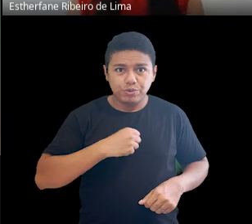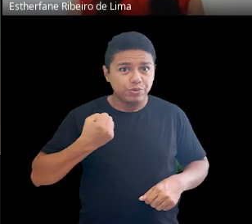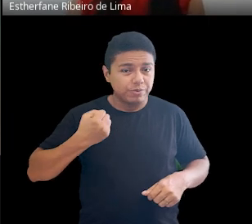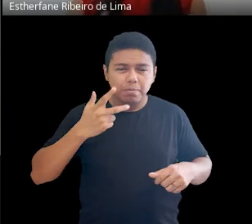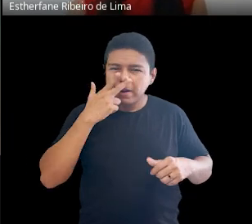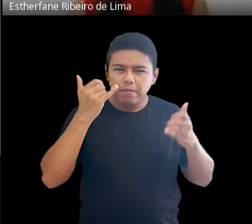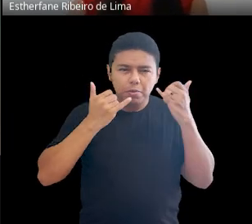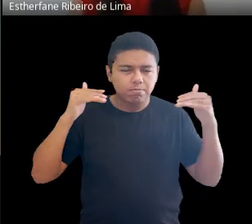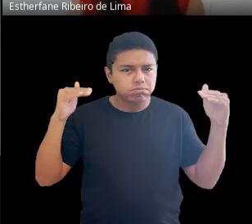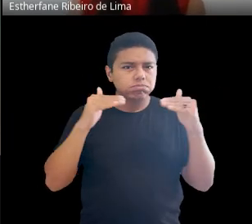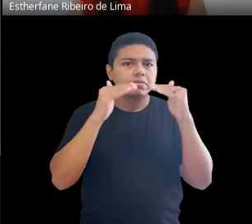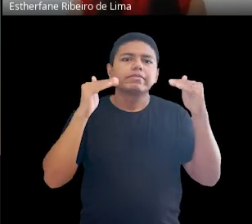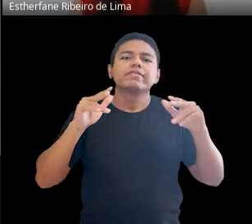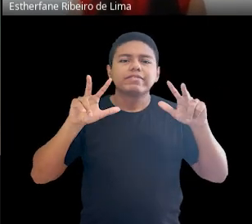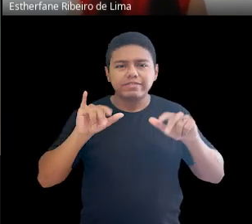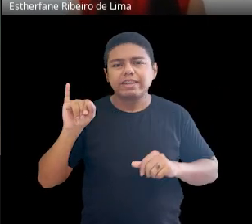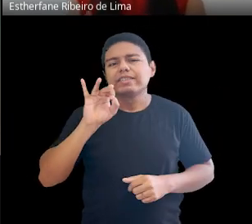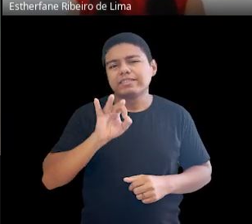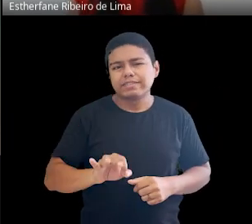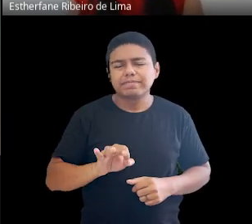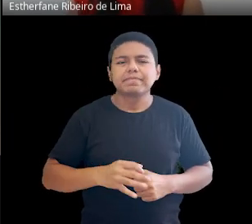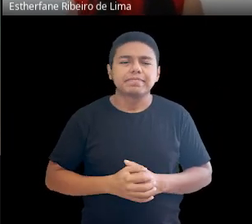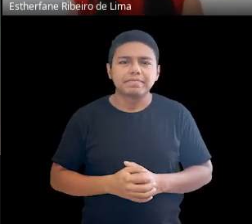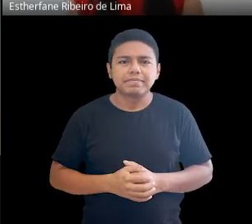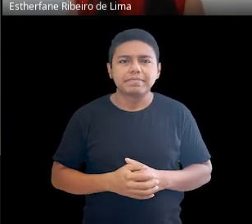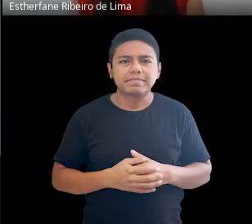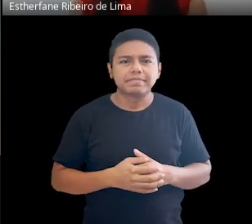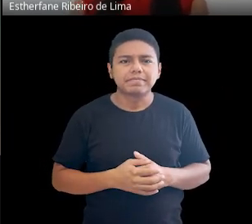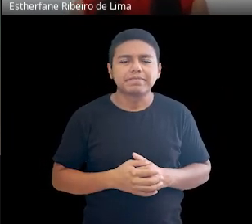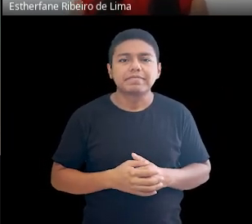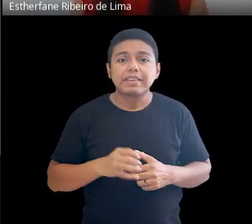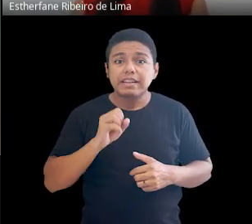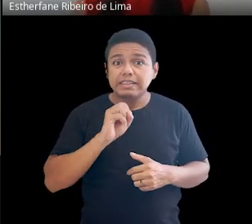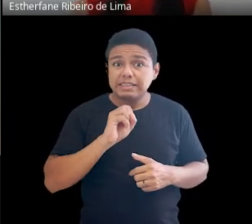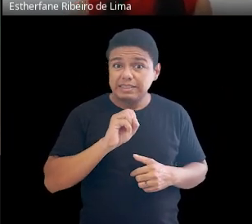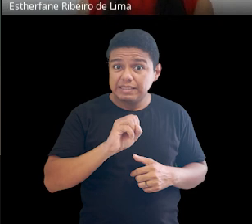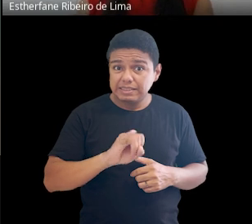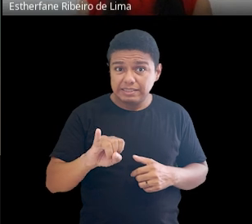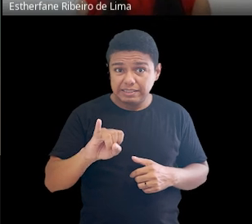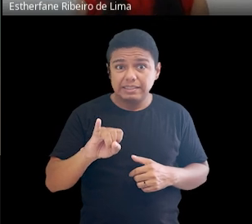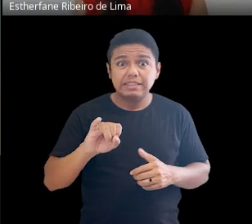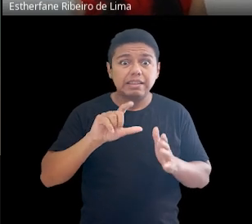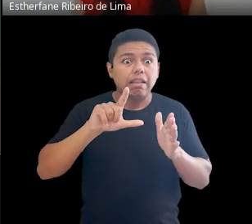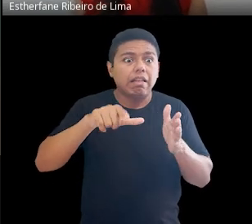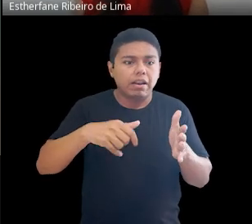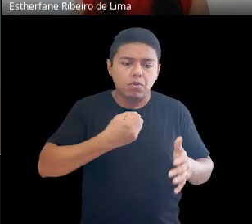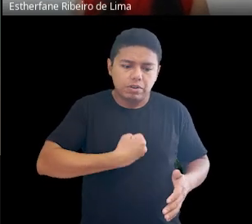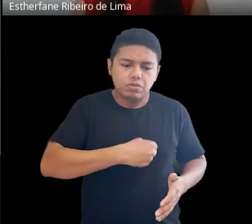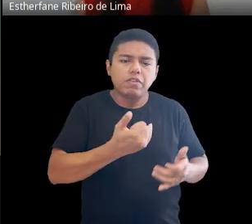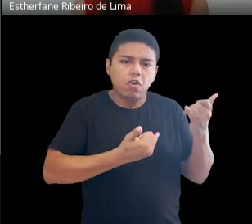até 5 dias, nós podemos ainda considerar a idade gestacional pela DUM. Se passar disso, a gente considera pela ultrassom,